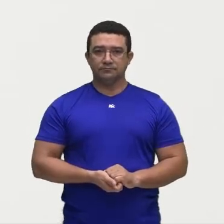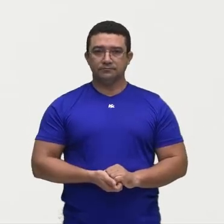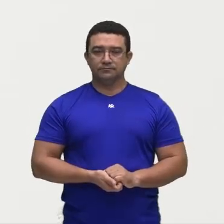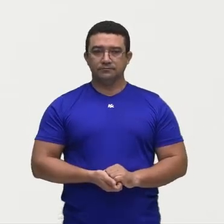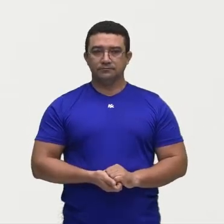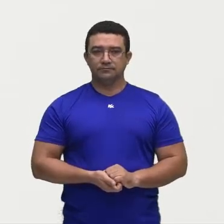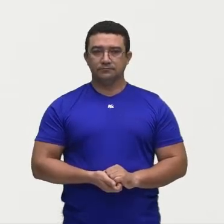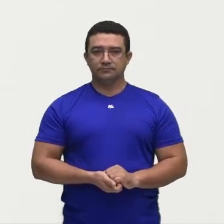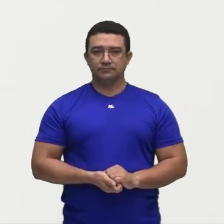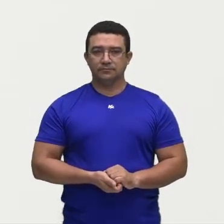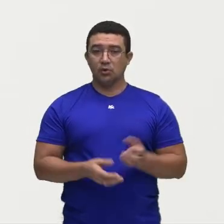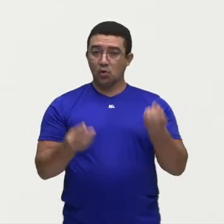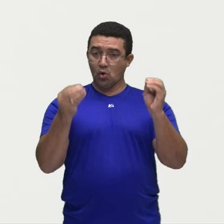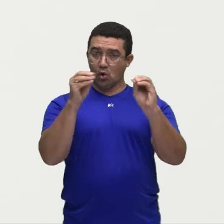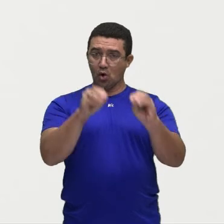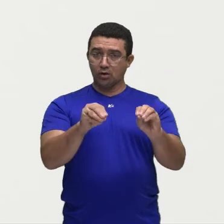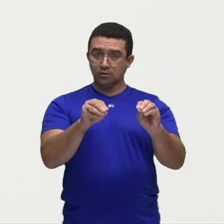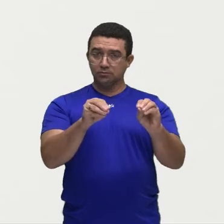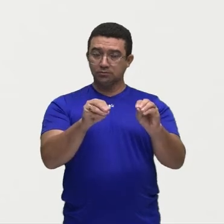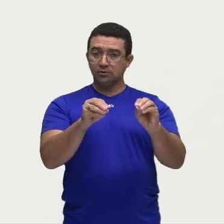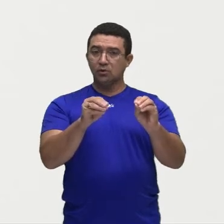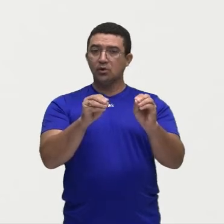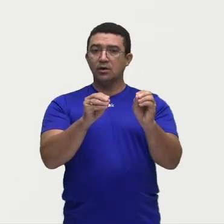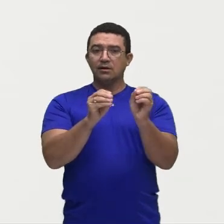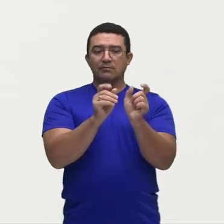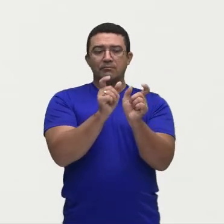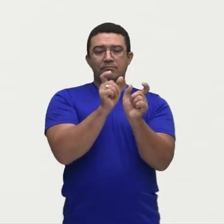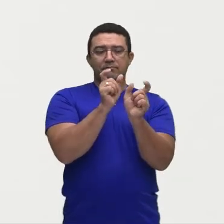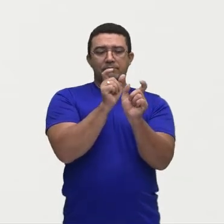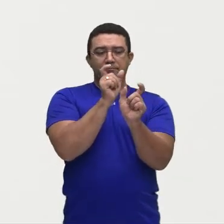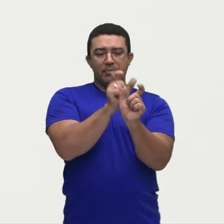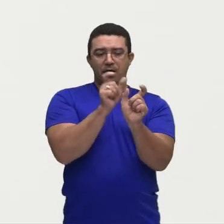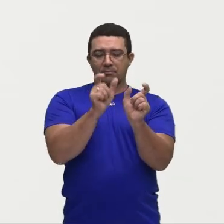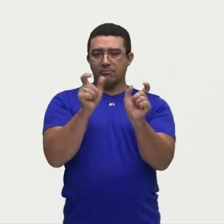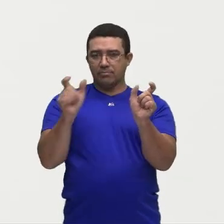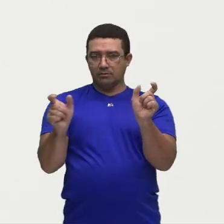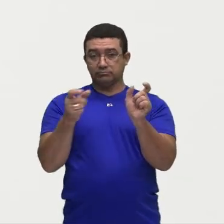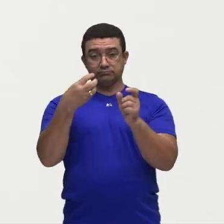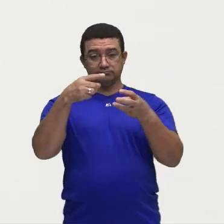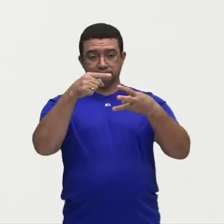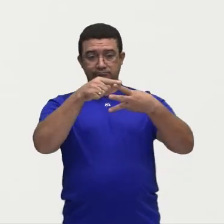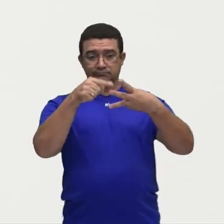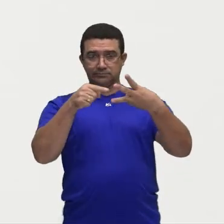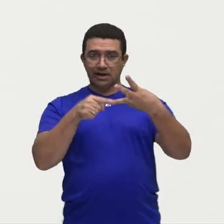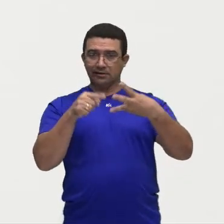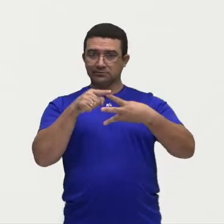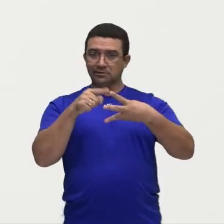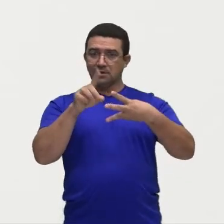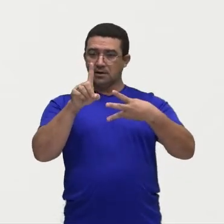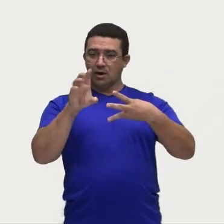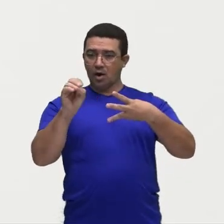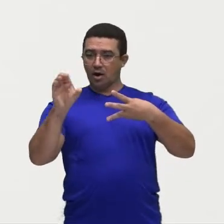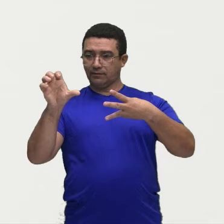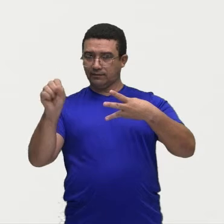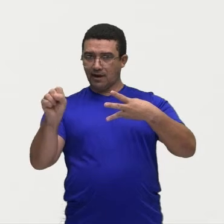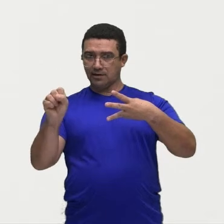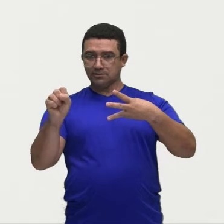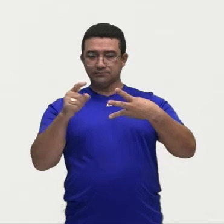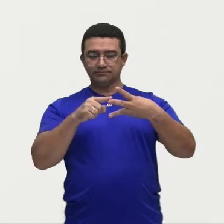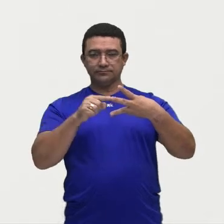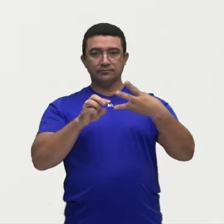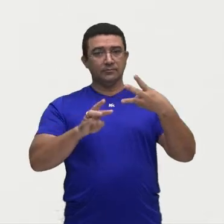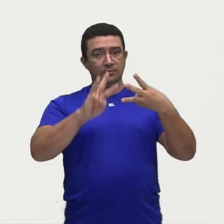aí. Complete com os fragmentos, nós temos 3 fragmentos aqui, tem o das, que é o nosso auxiliar, não